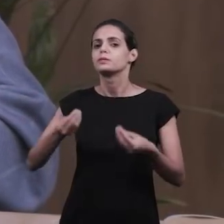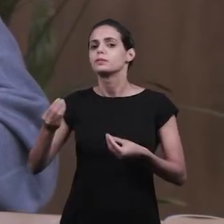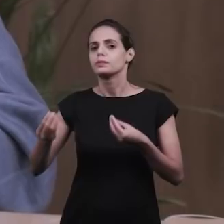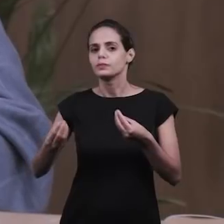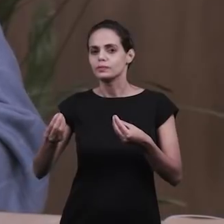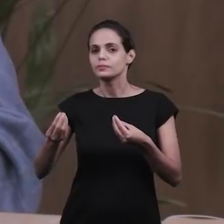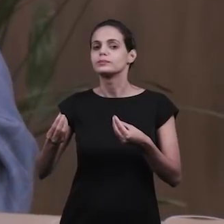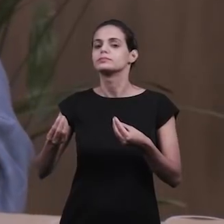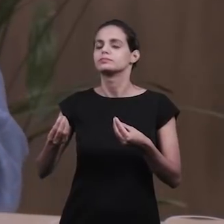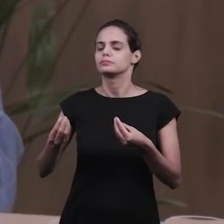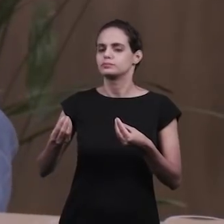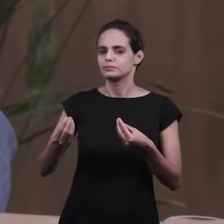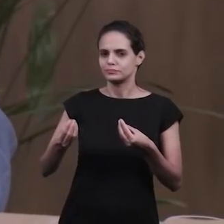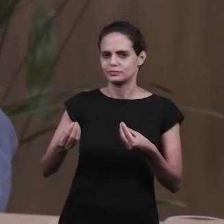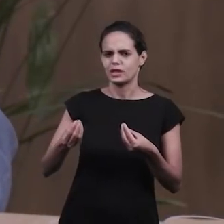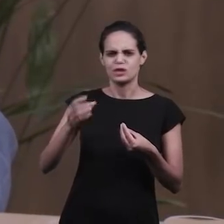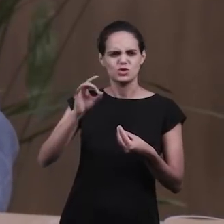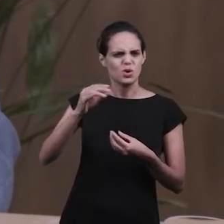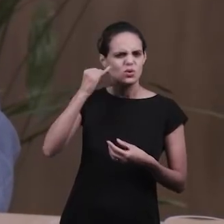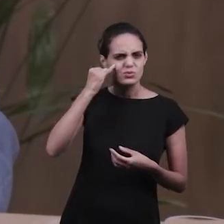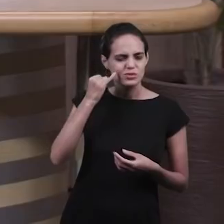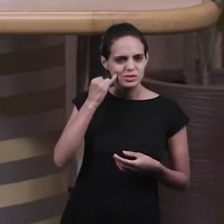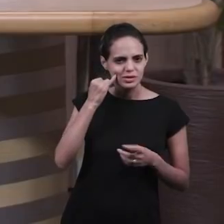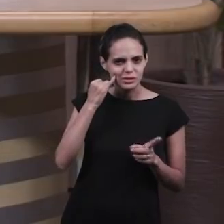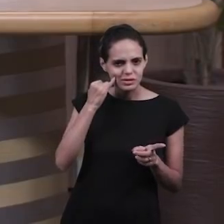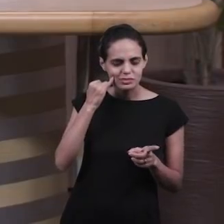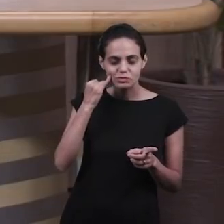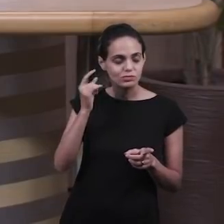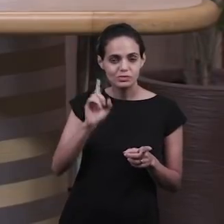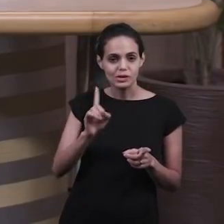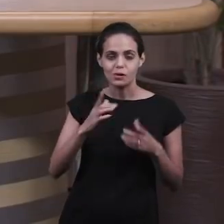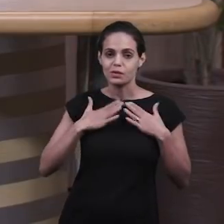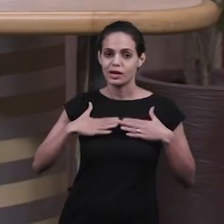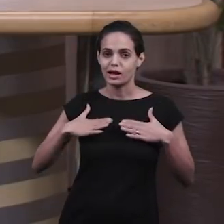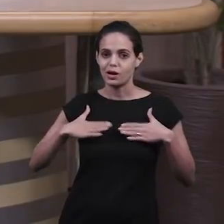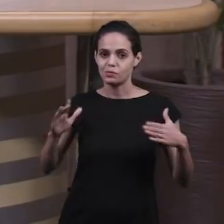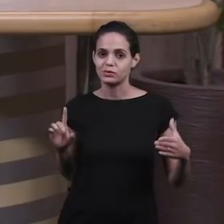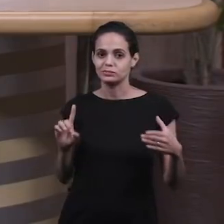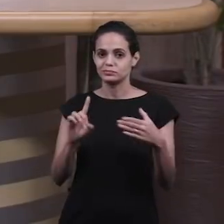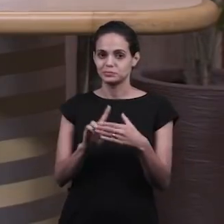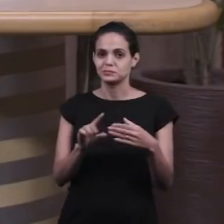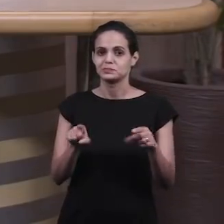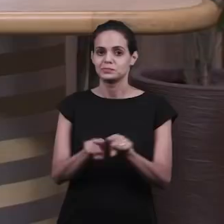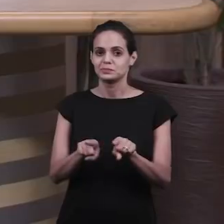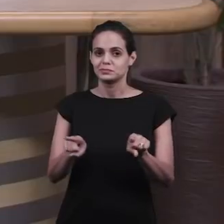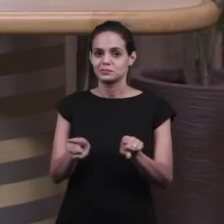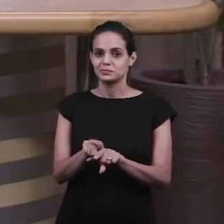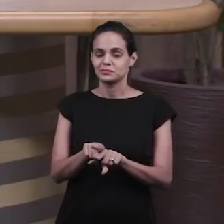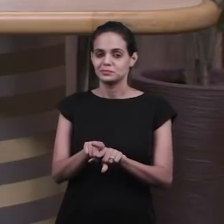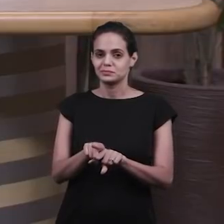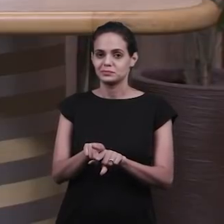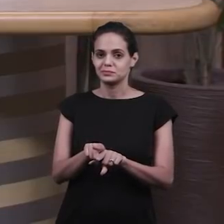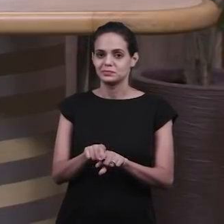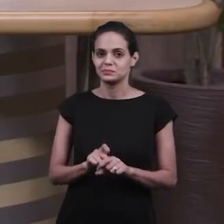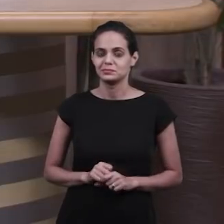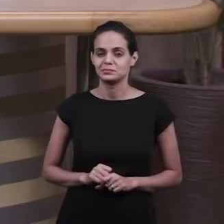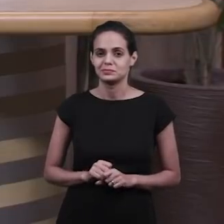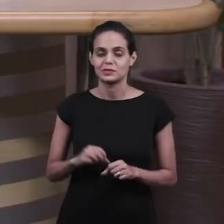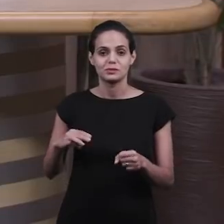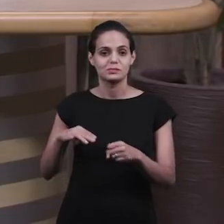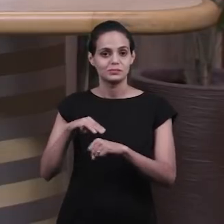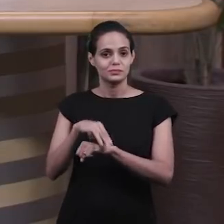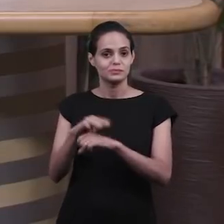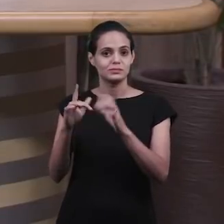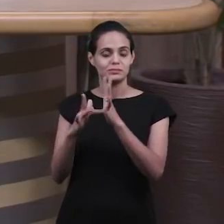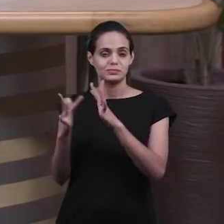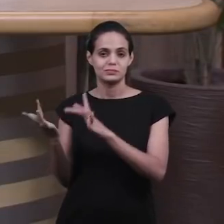sobre a vida de Josias. Não, Josias tem parte nesse ministério. Mas o ministério de Jesus agora está na vida